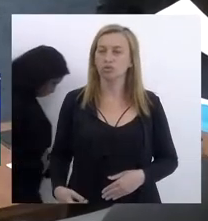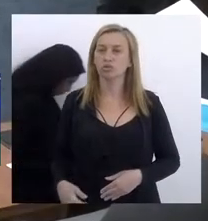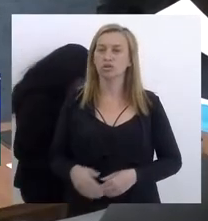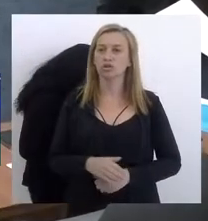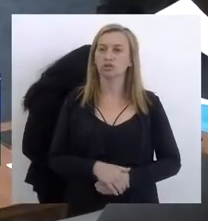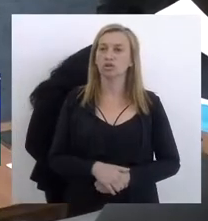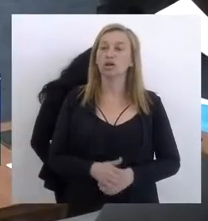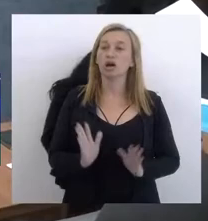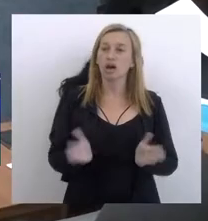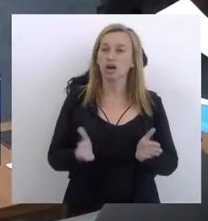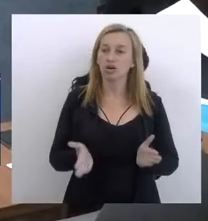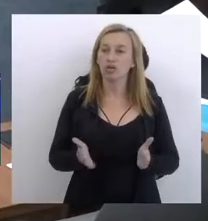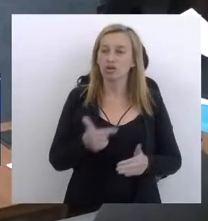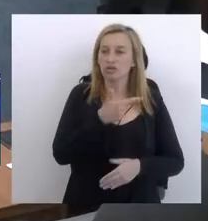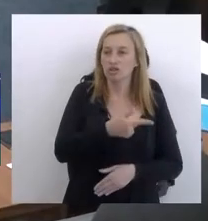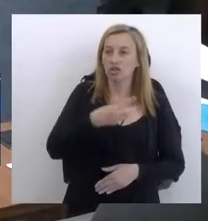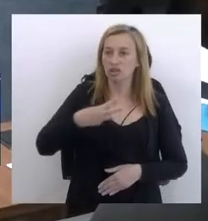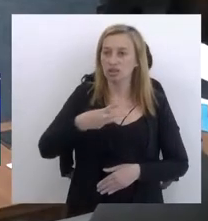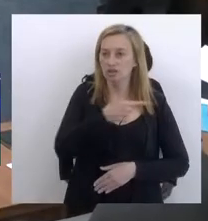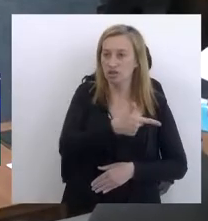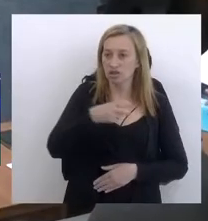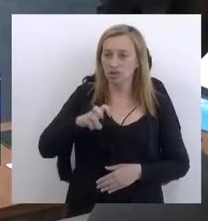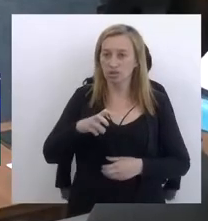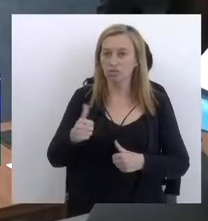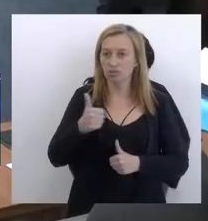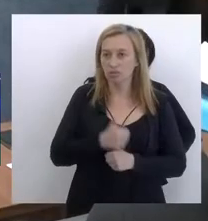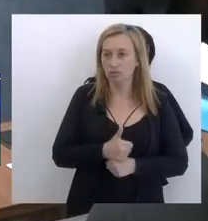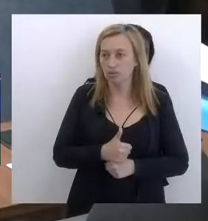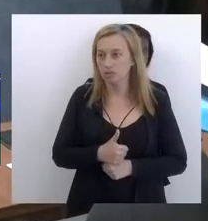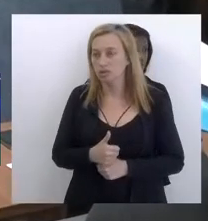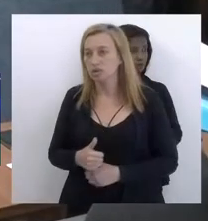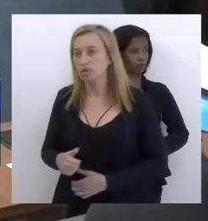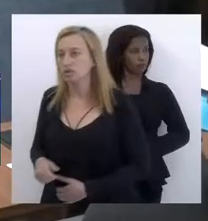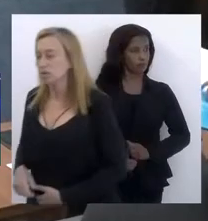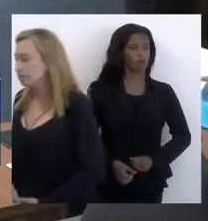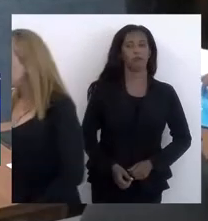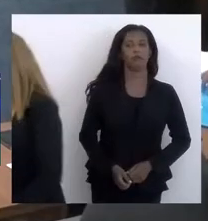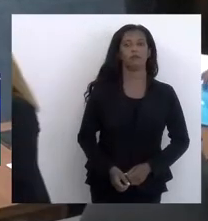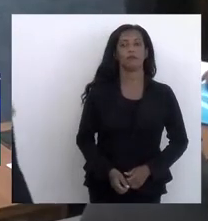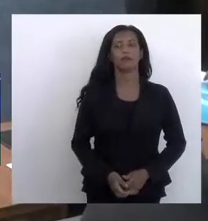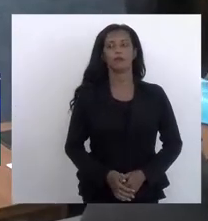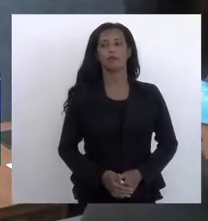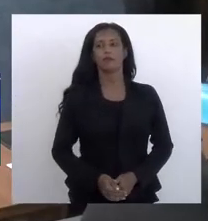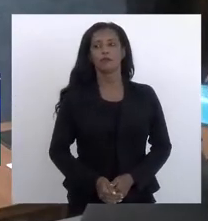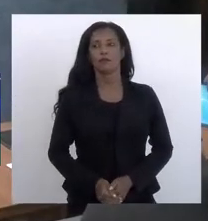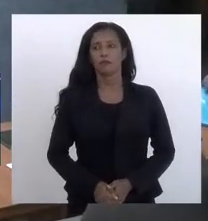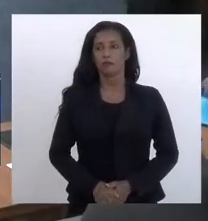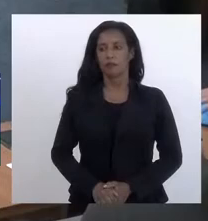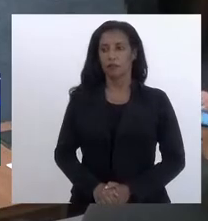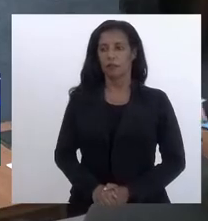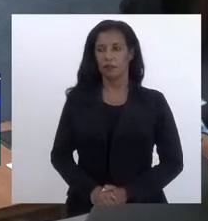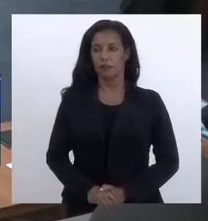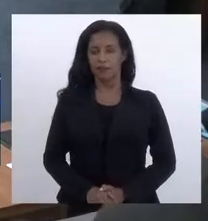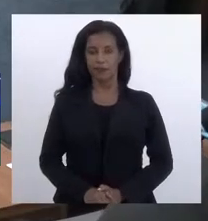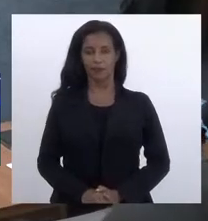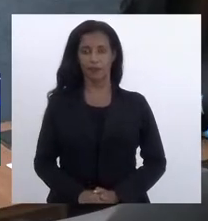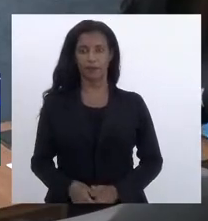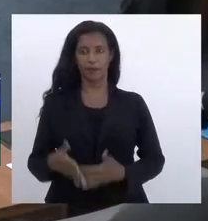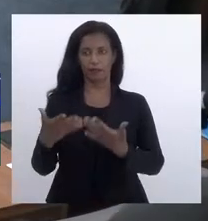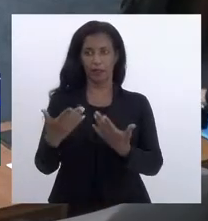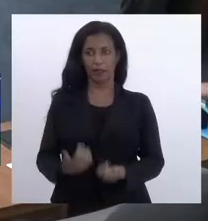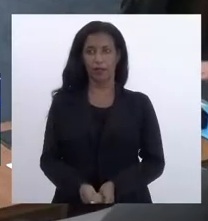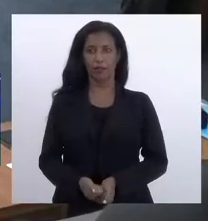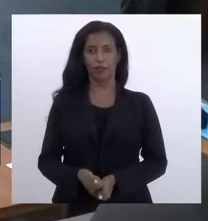governador. Agora o 23º e 25º. O acordo é pela manutenção, salvo os destaques. Então vamos